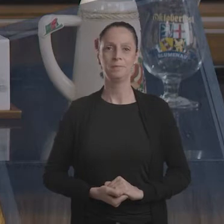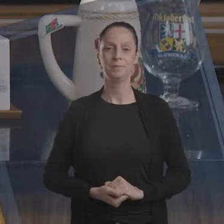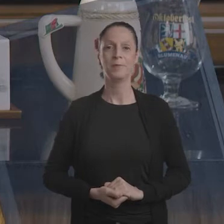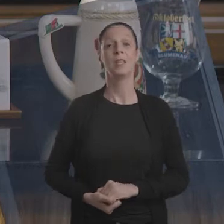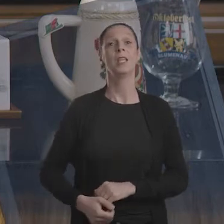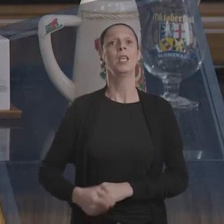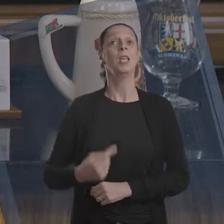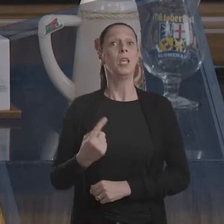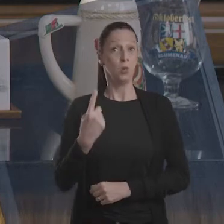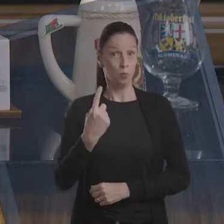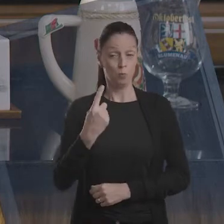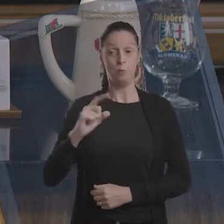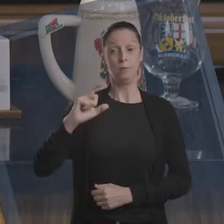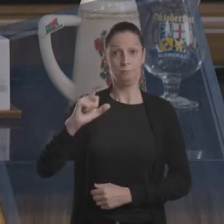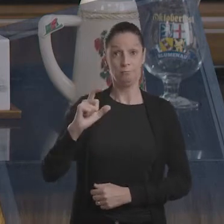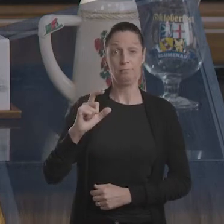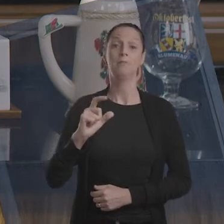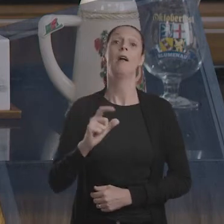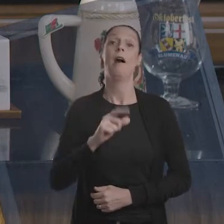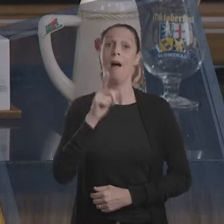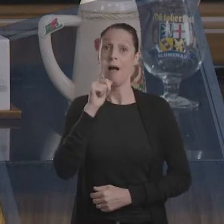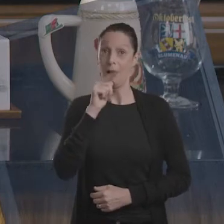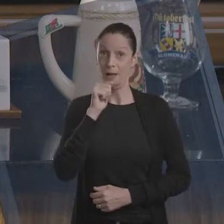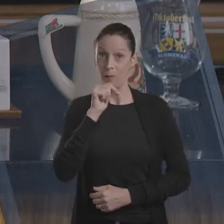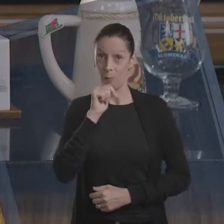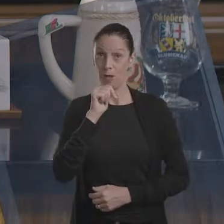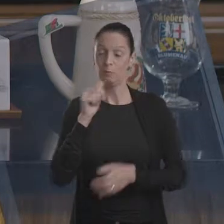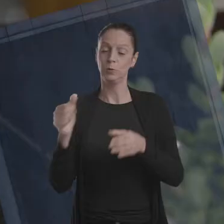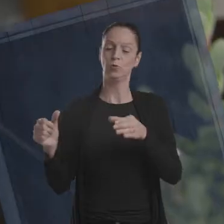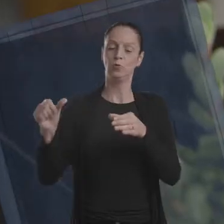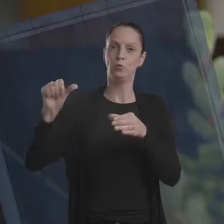Uma dose de água.